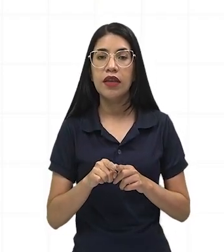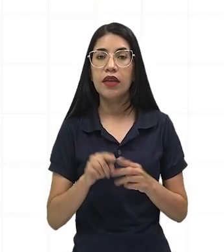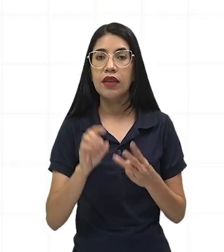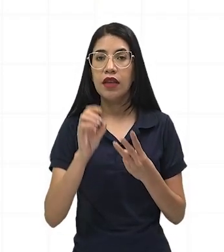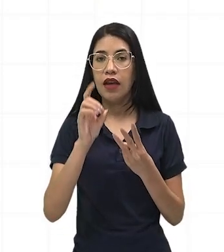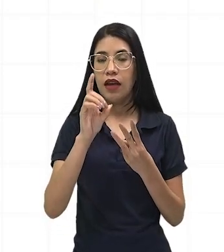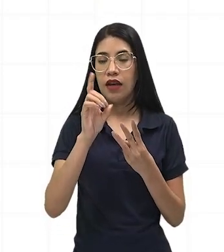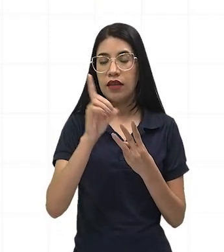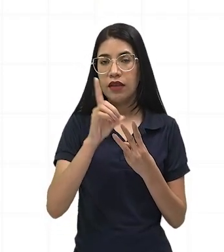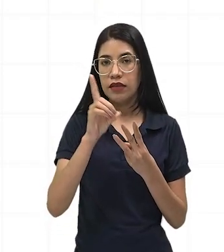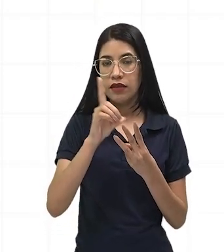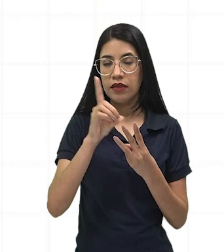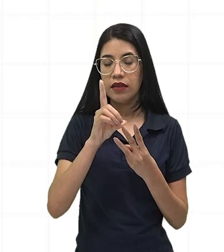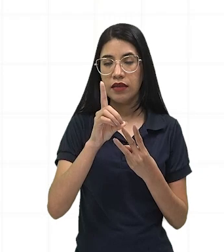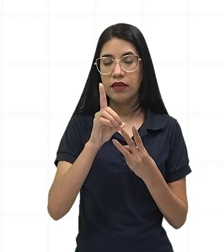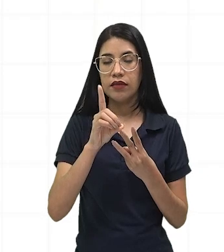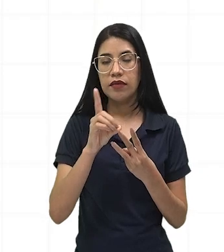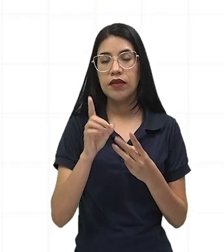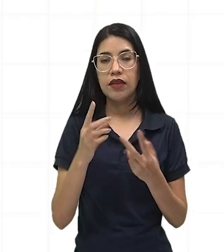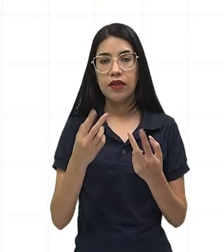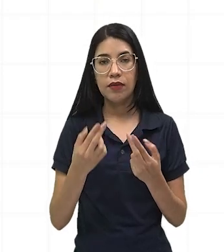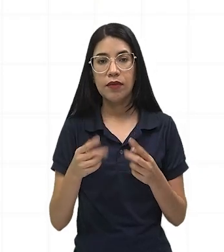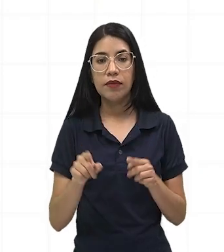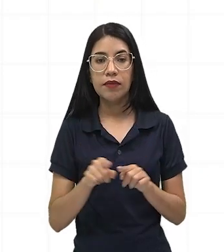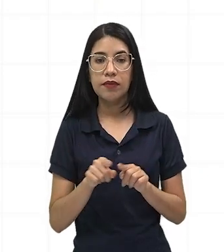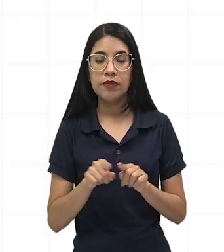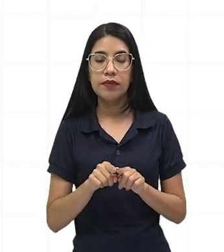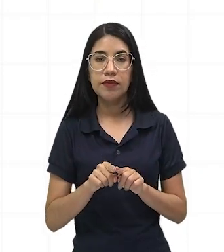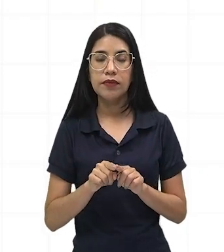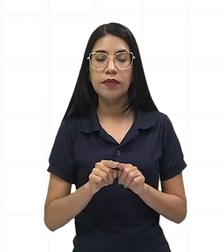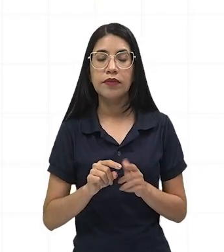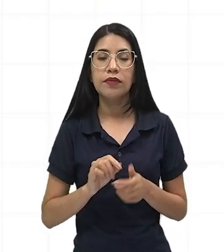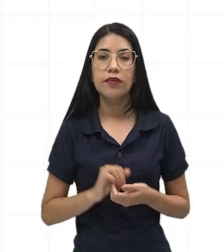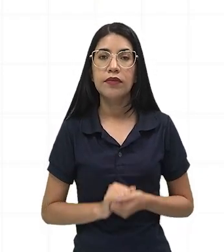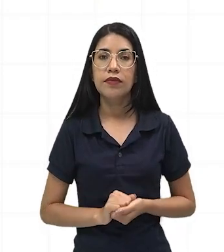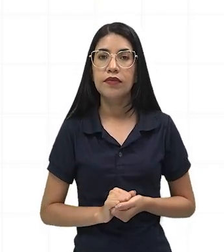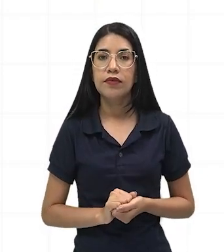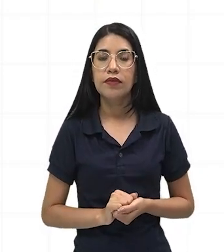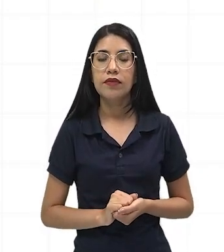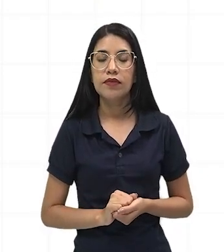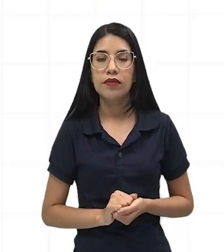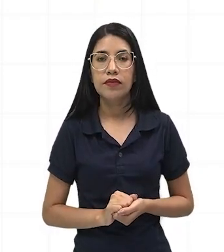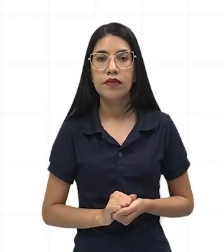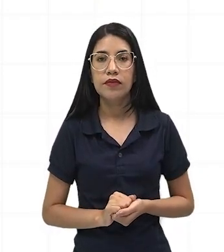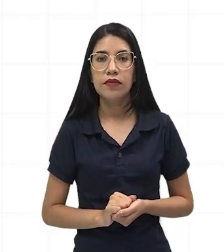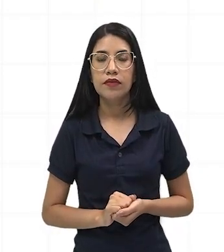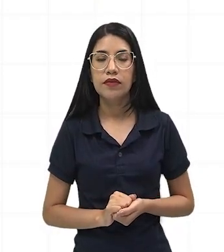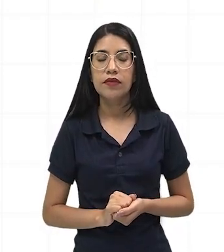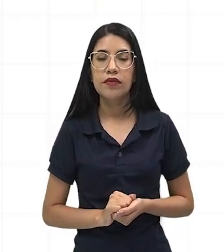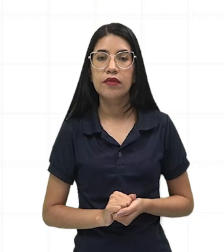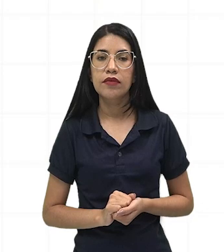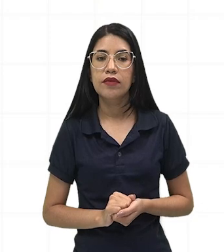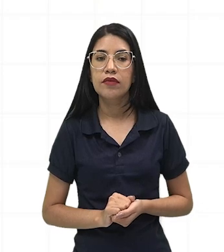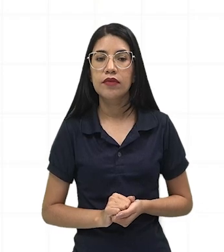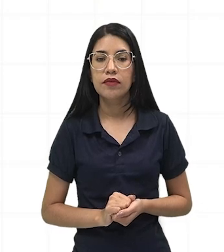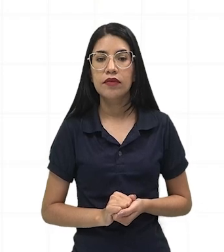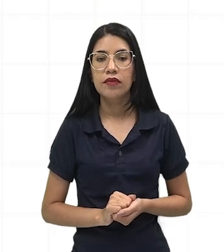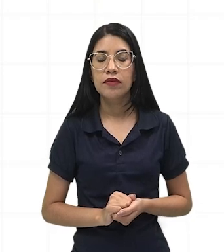segunda posição. A segunda posição é a das dezenas. E